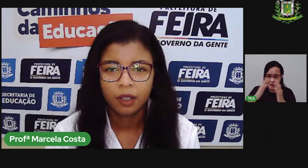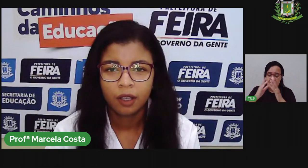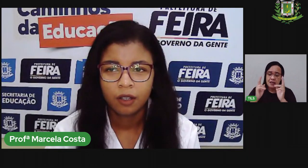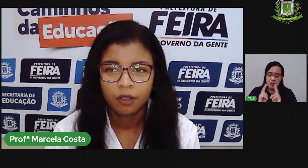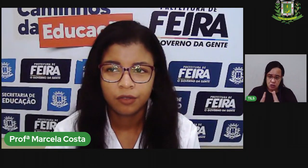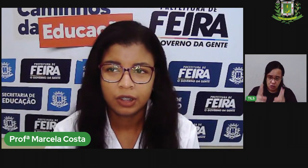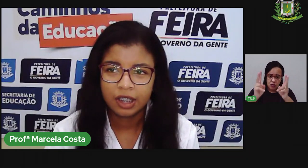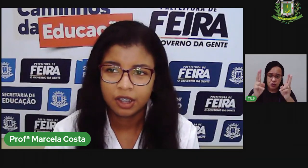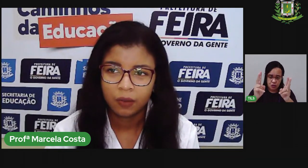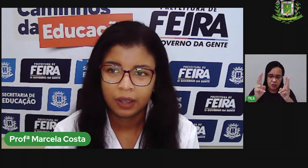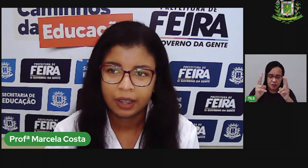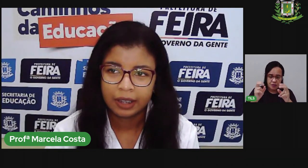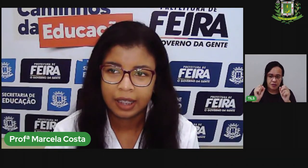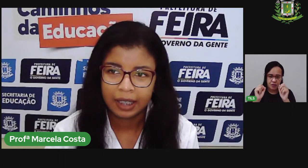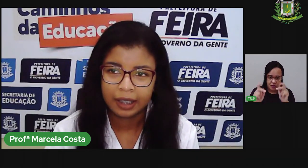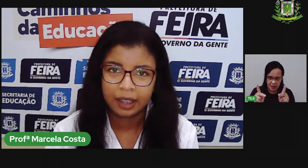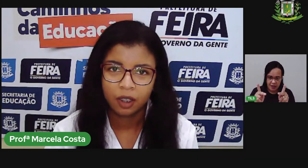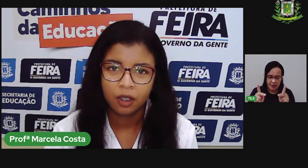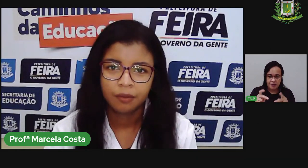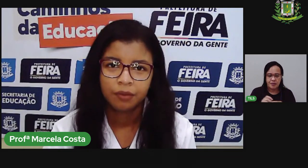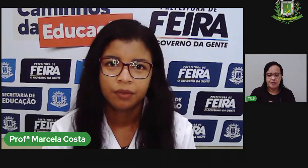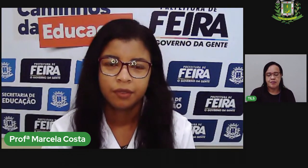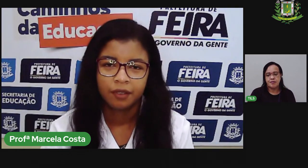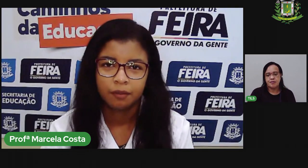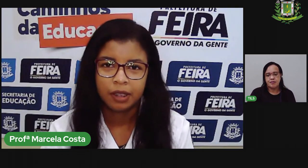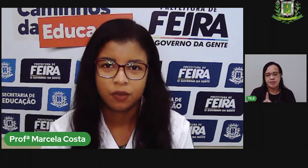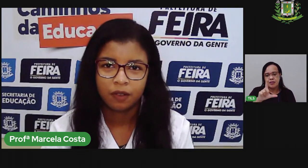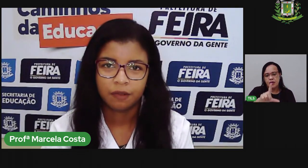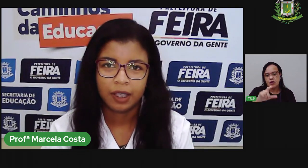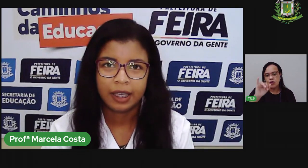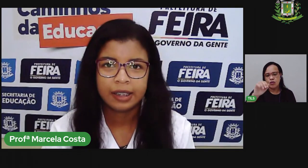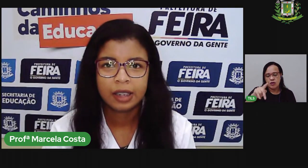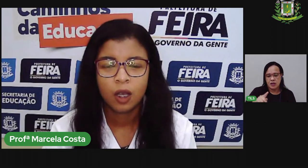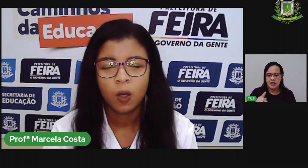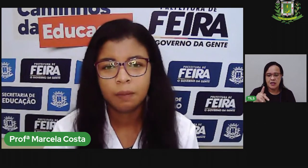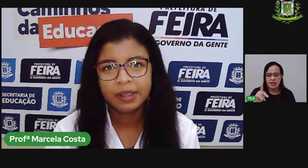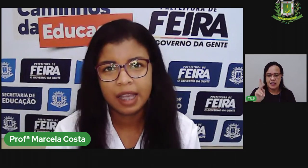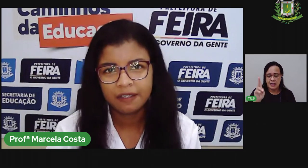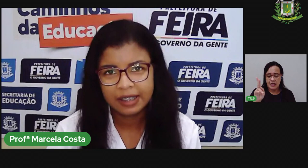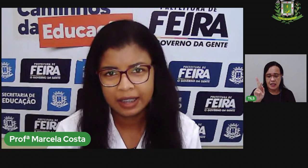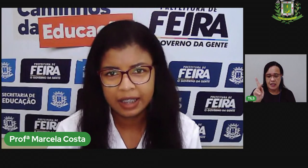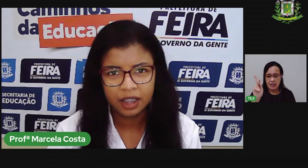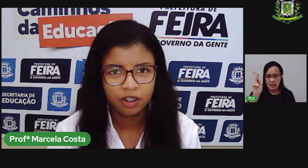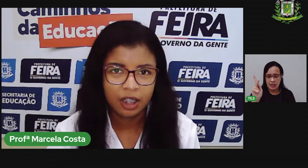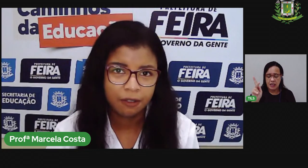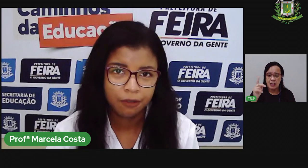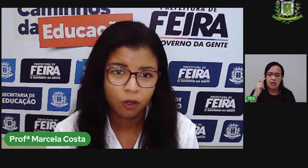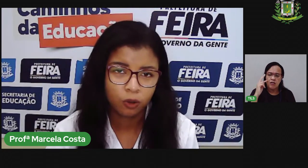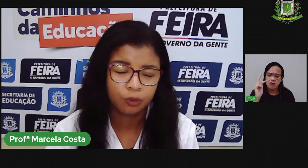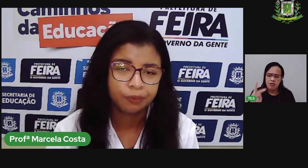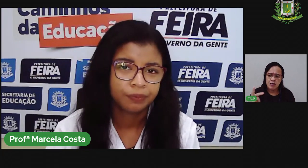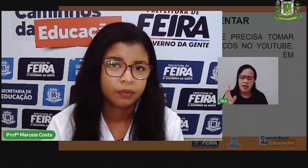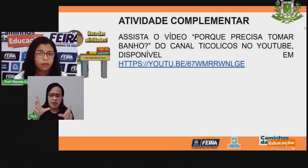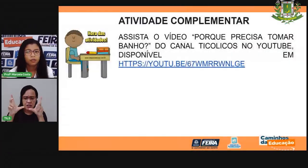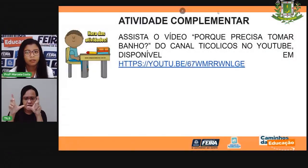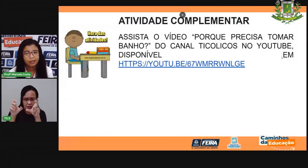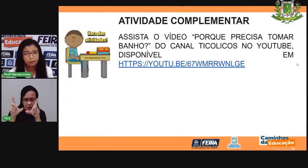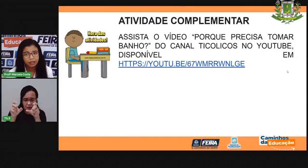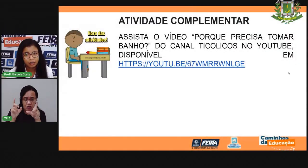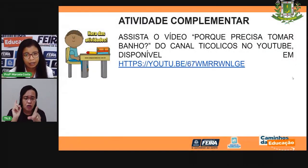tá bom? Vou deixar o link dele aqui, ó, mais uma vez. Observe esse link, tira a foto,